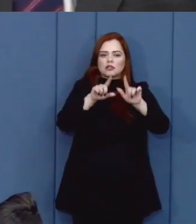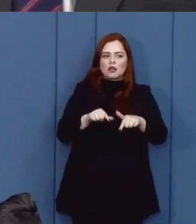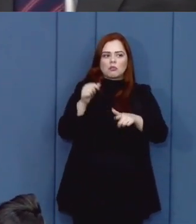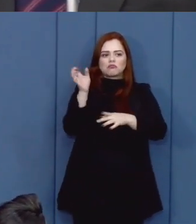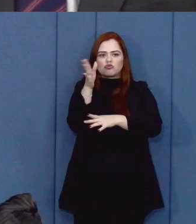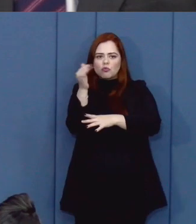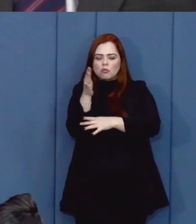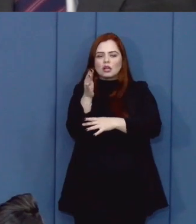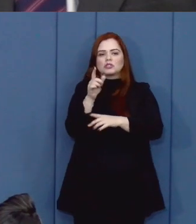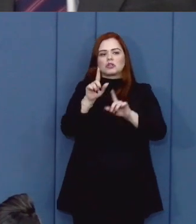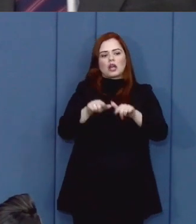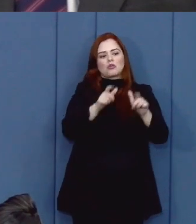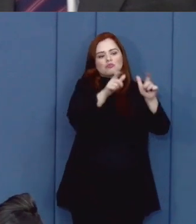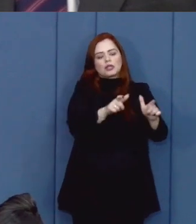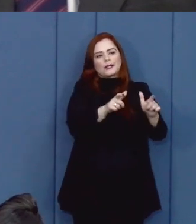diplomática, quanto a arena